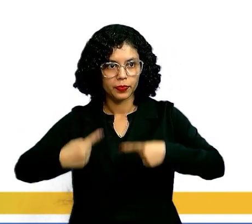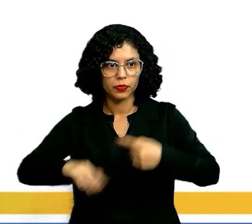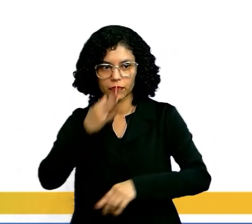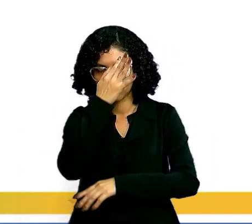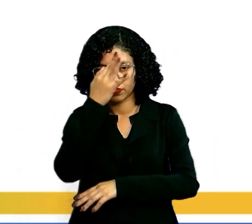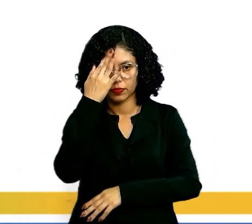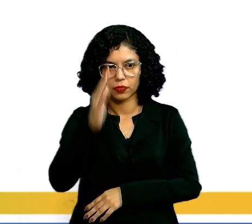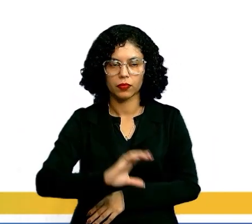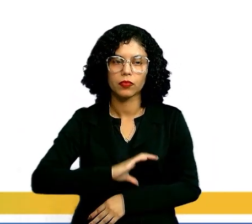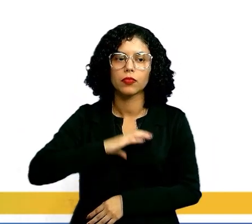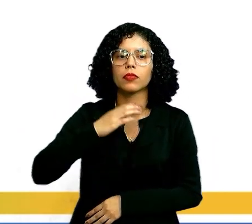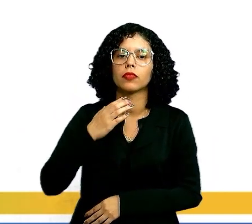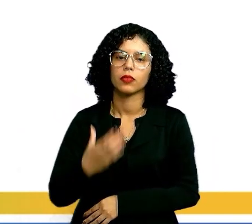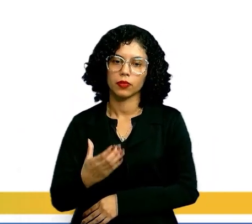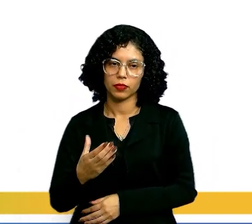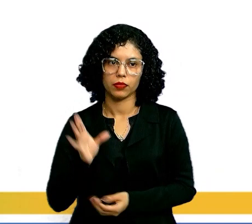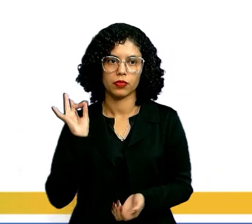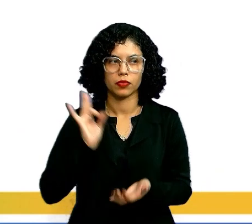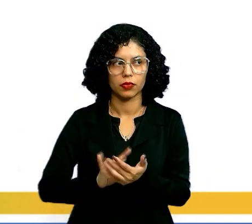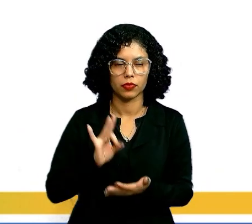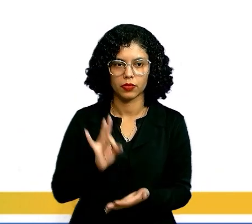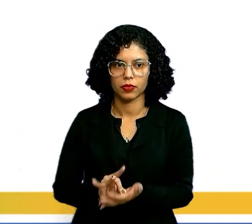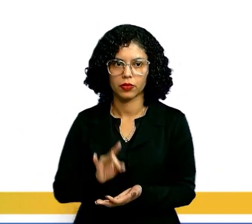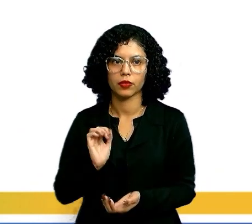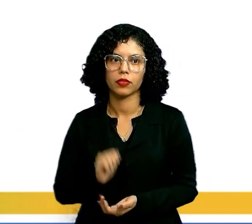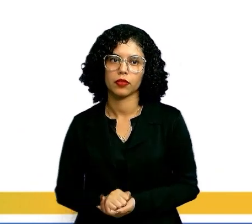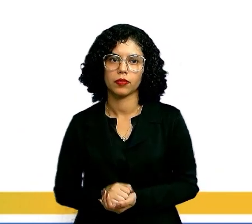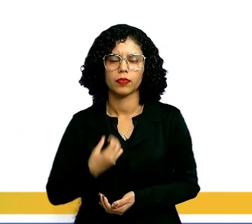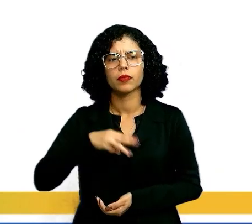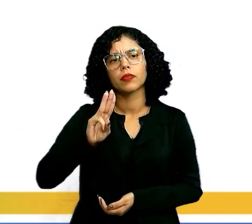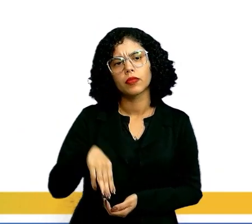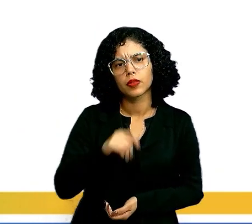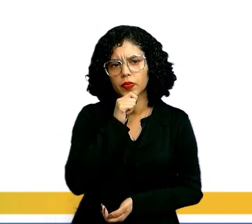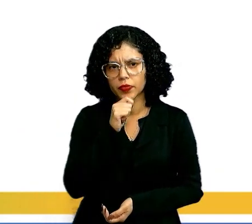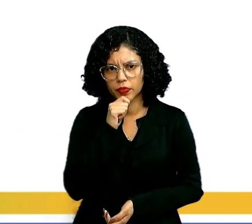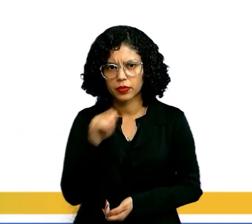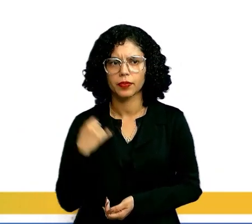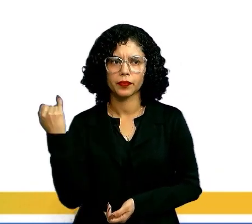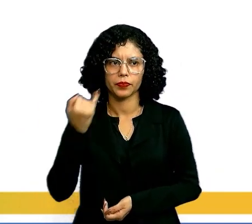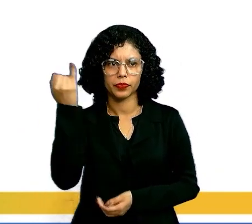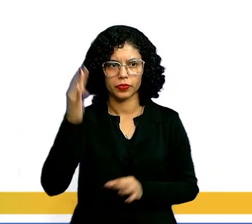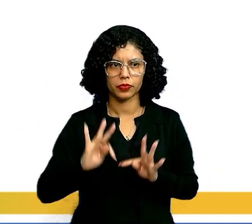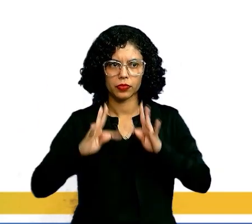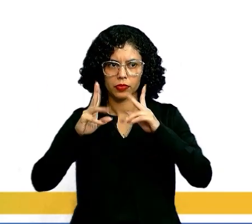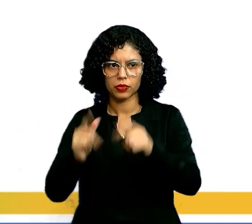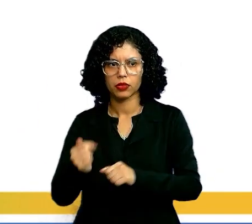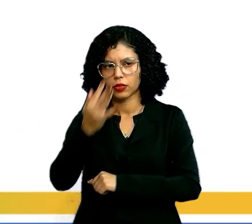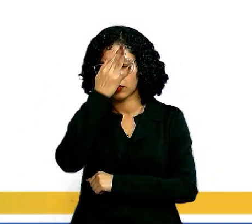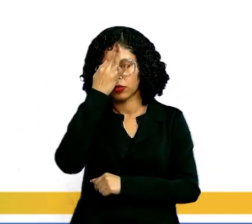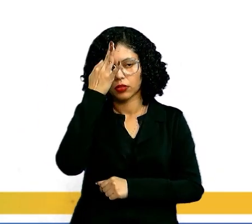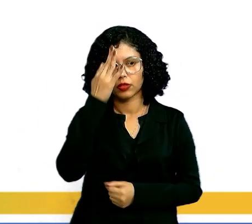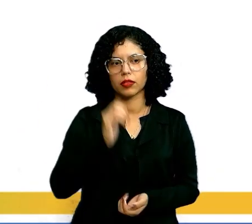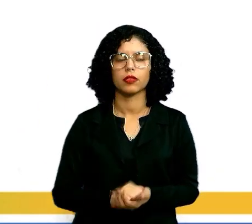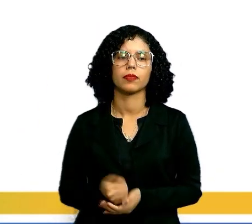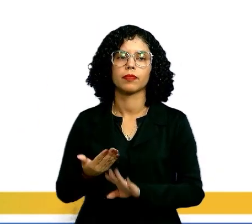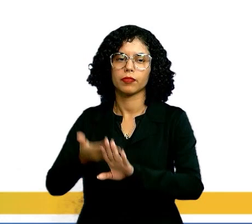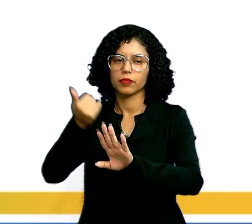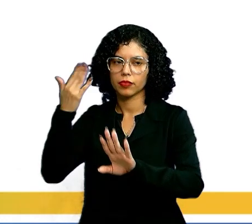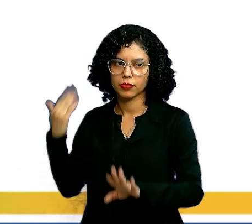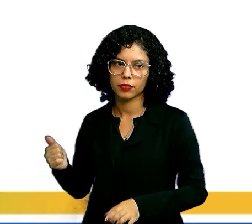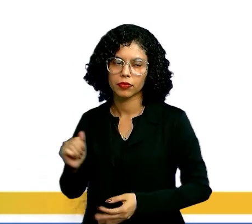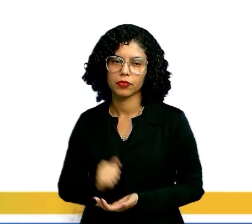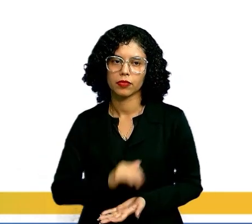político e filosófico da Coragem da Verdade que havia sido importante em toda a